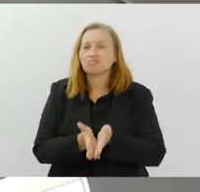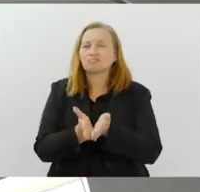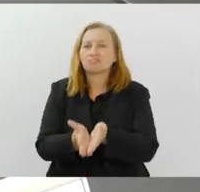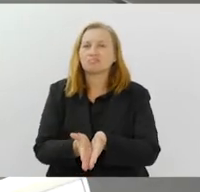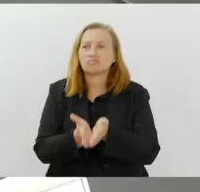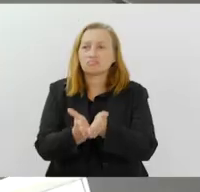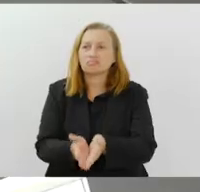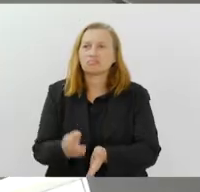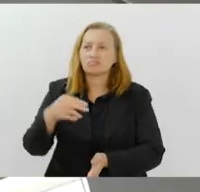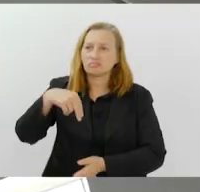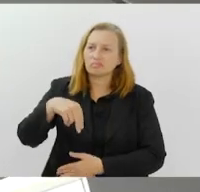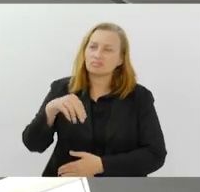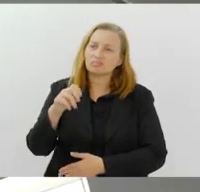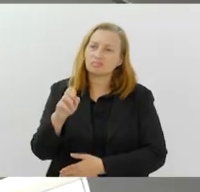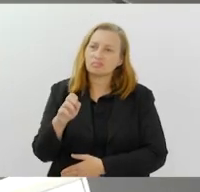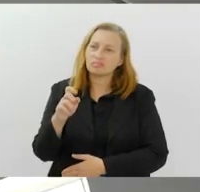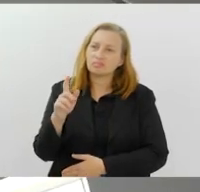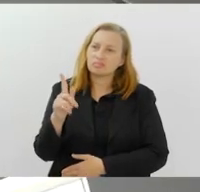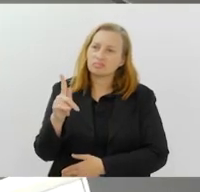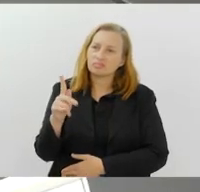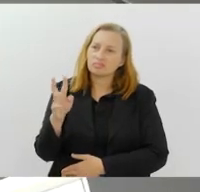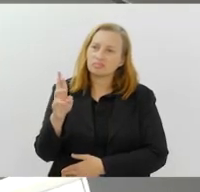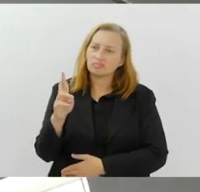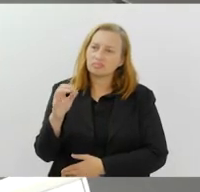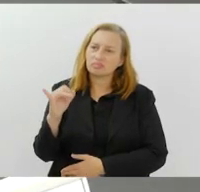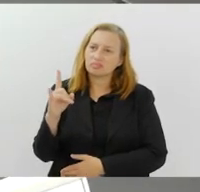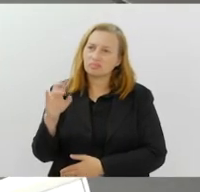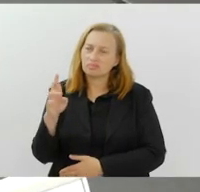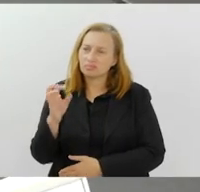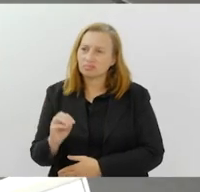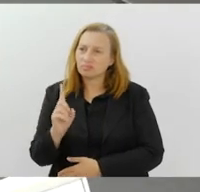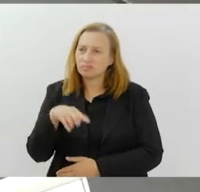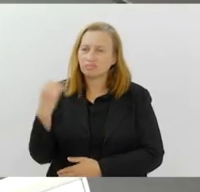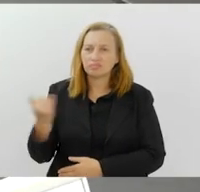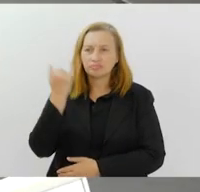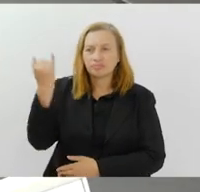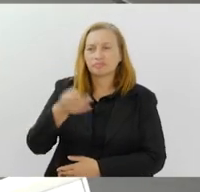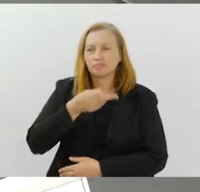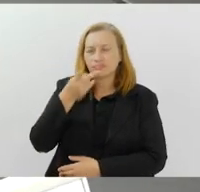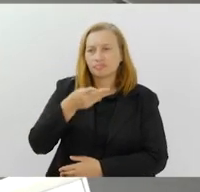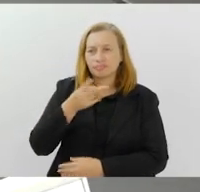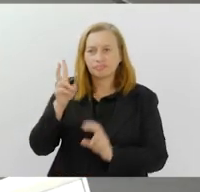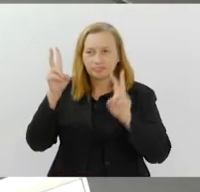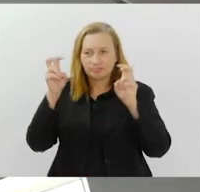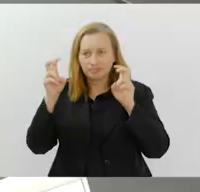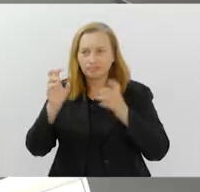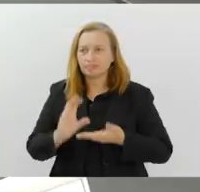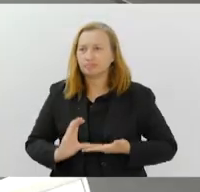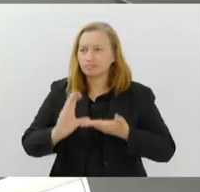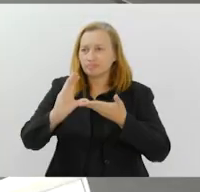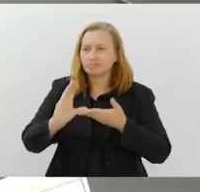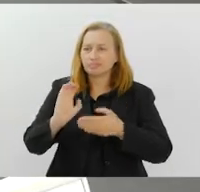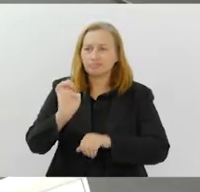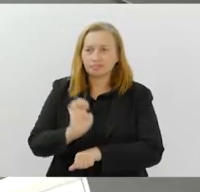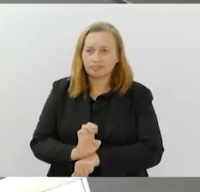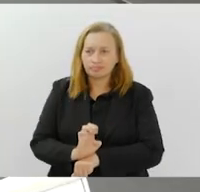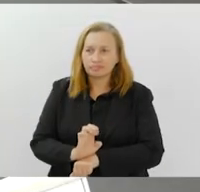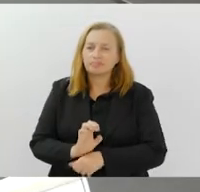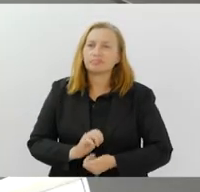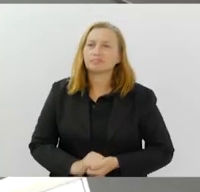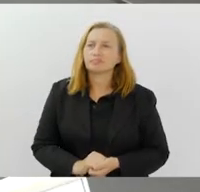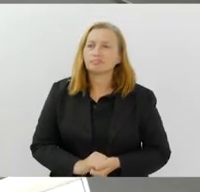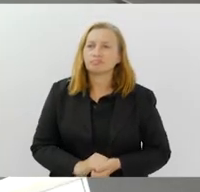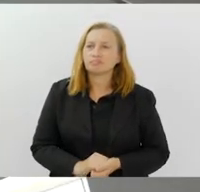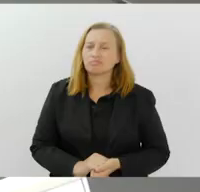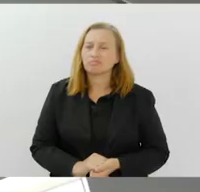daquilo que tudo que nós aconteceu eu acho importante que foi apontada a questão do Conselho estado adual afinal de contas